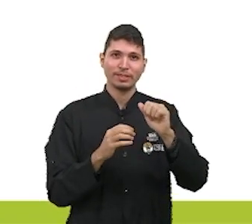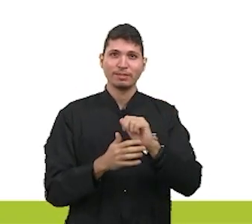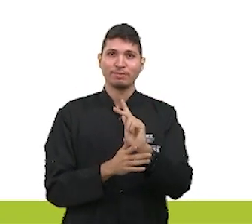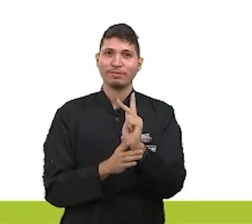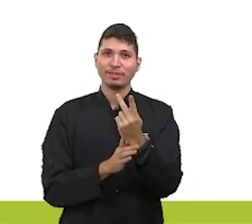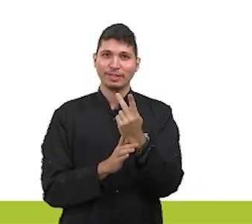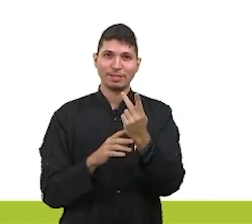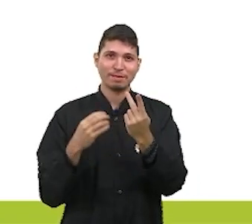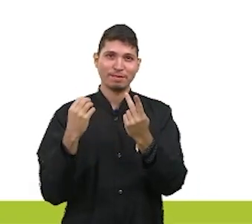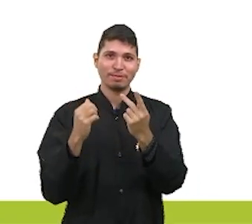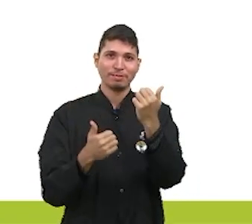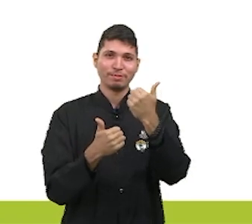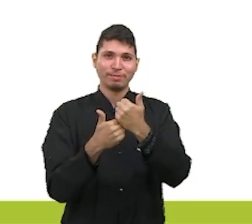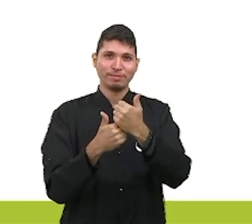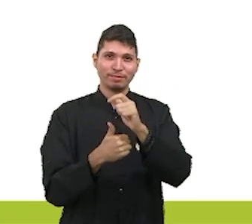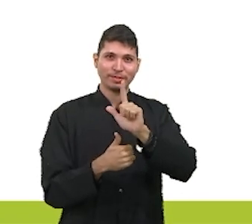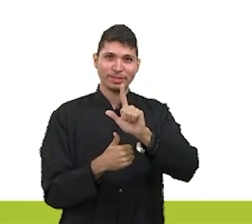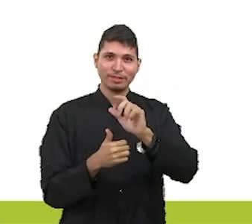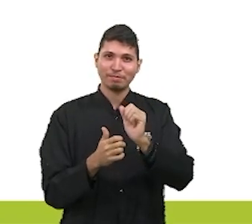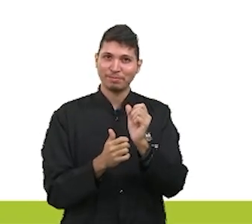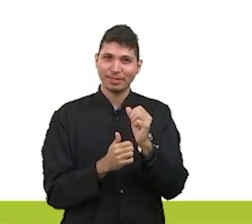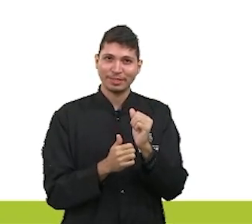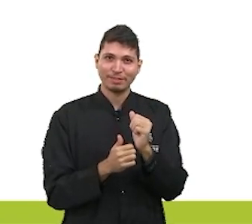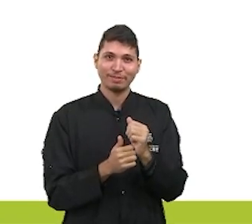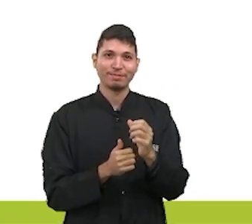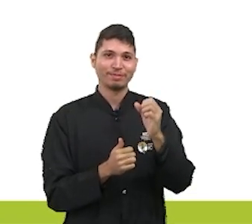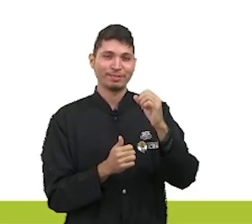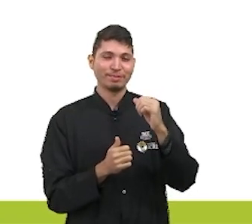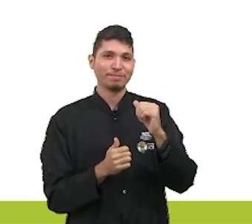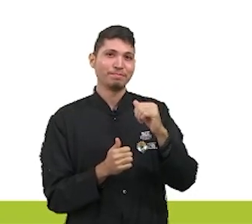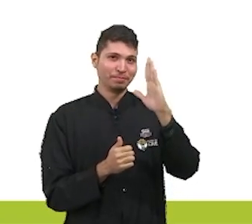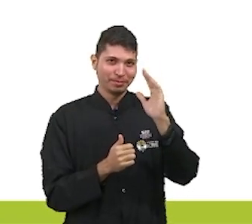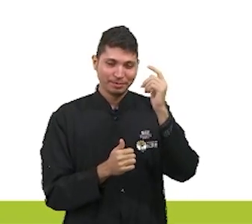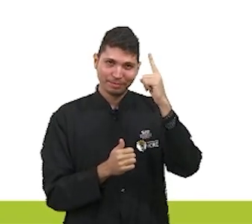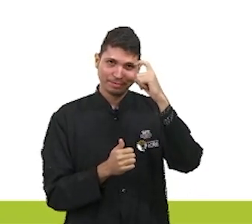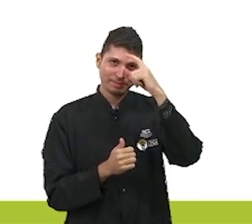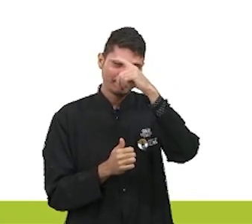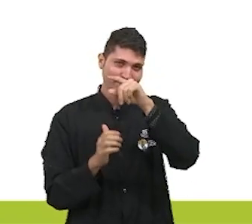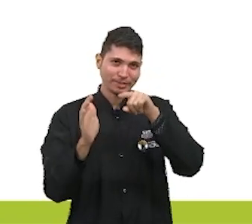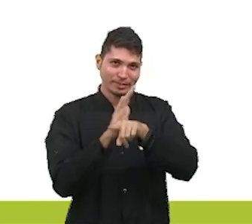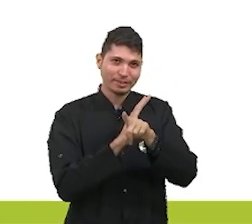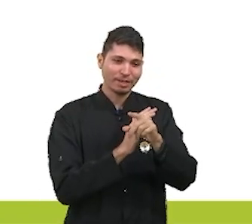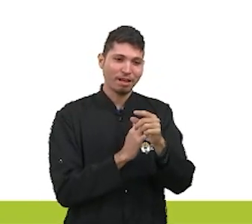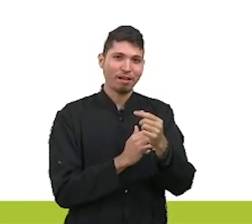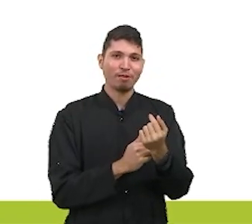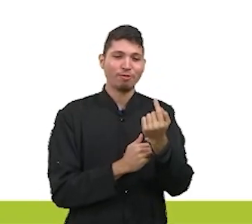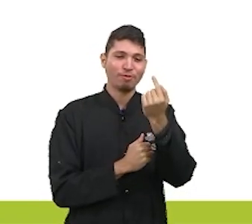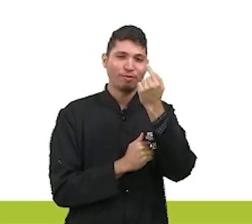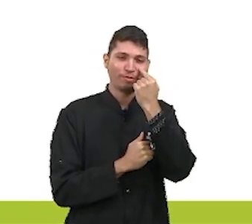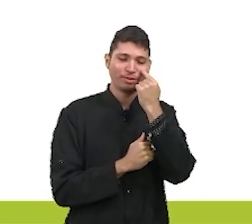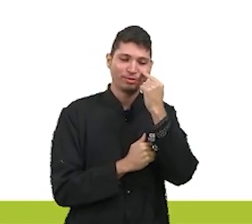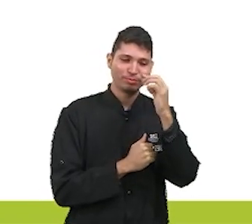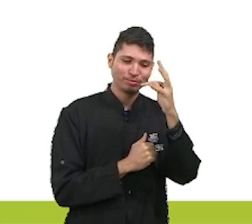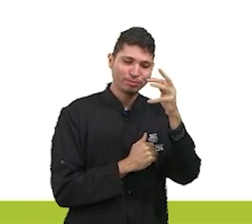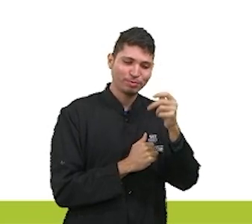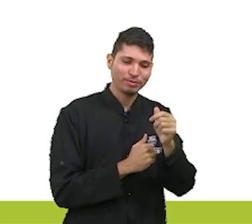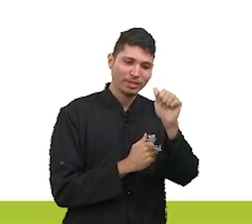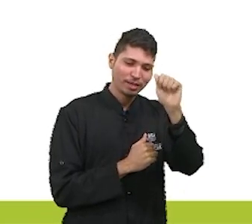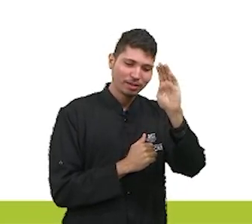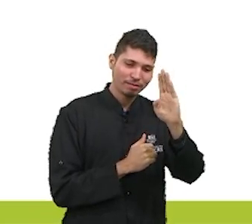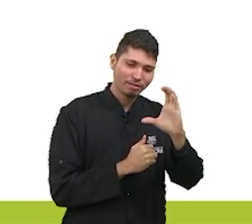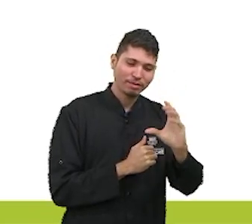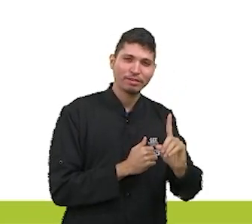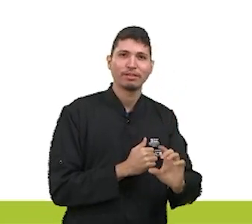L. Isso apenas para poder dificultar um pouquinho a questão. Analisando as alternativas. Lá, a alternativa